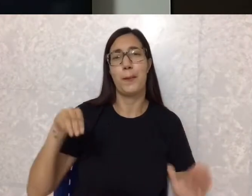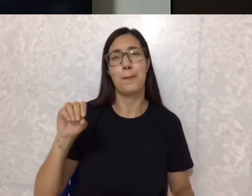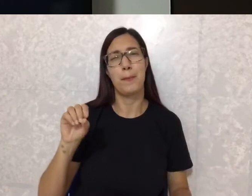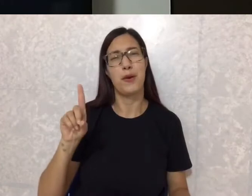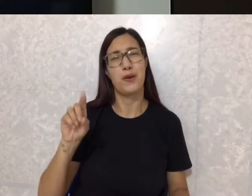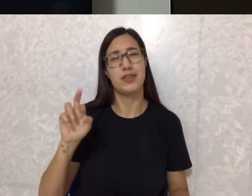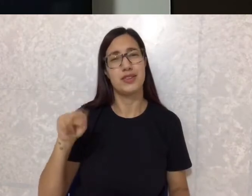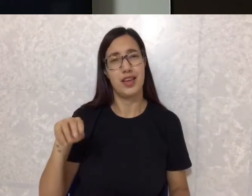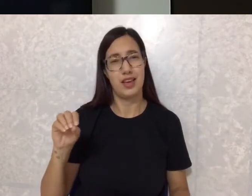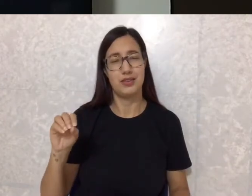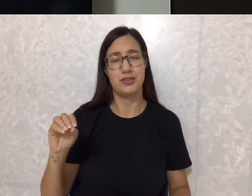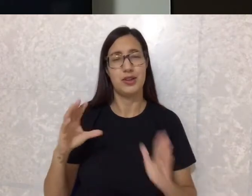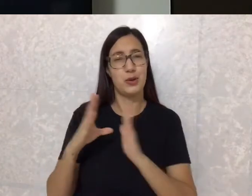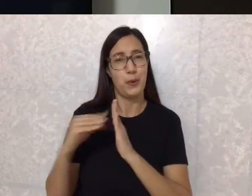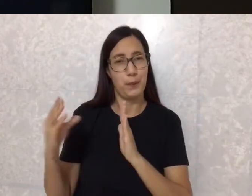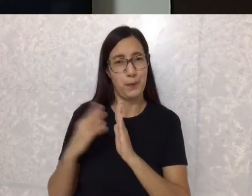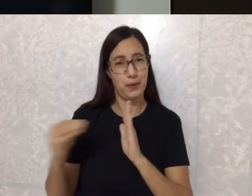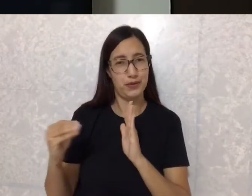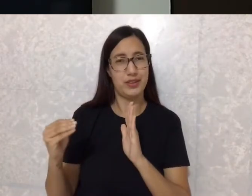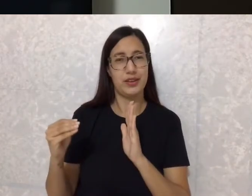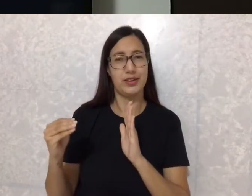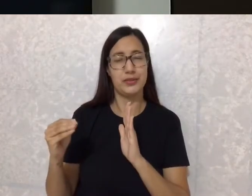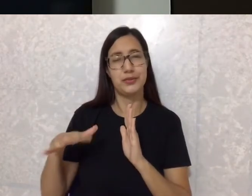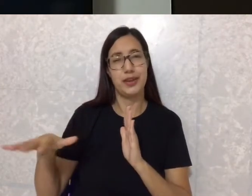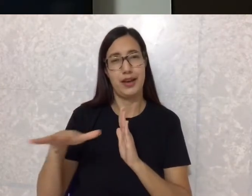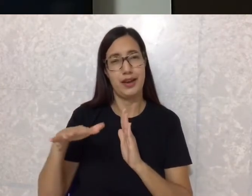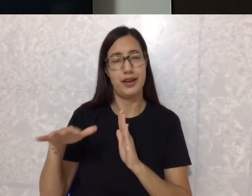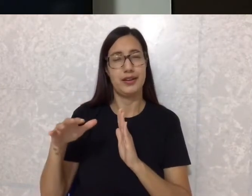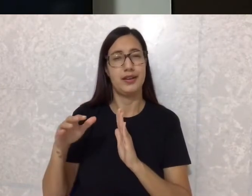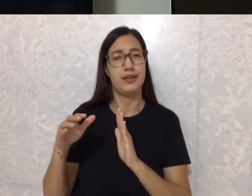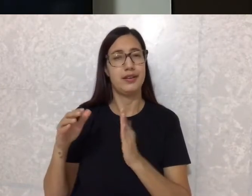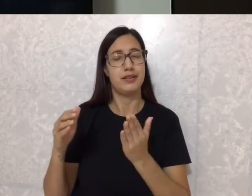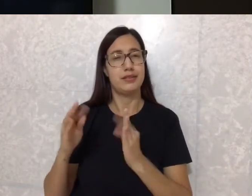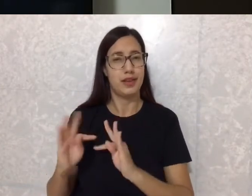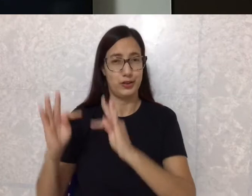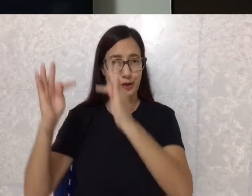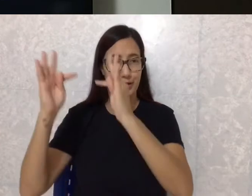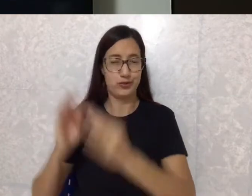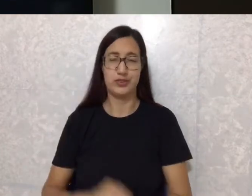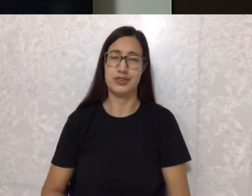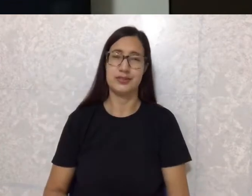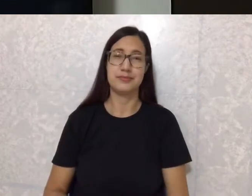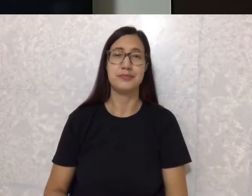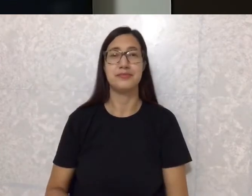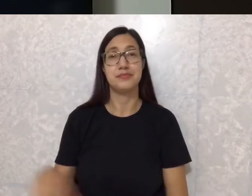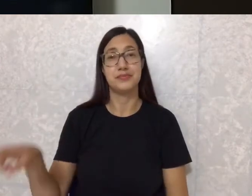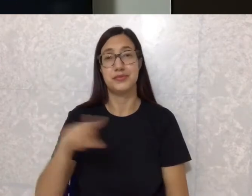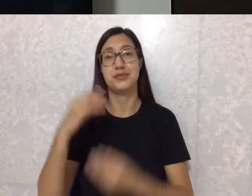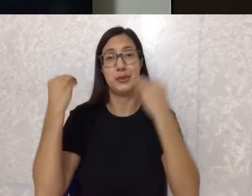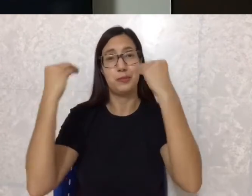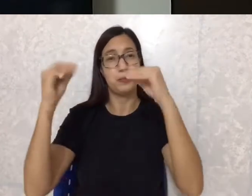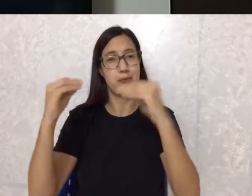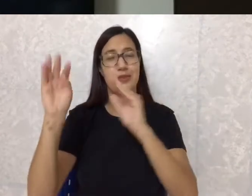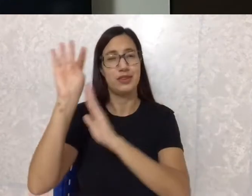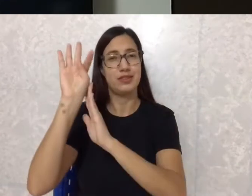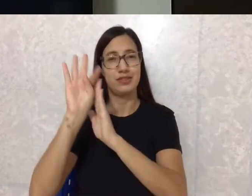template, né, um modelo direcionado, você fazendo a citação a partir de uma biblioteca de referência e citar no seu texto, essa lista